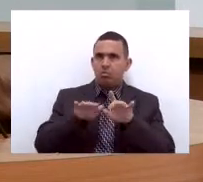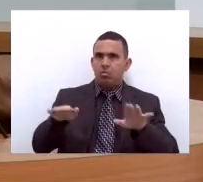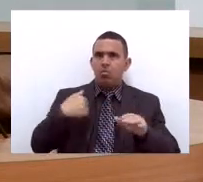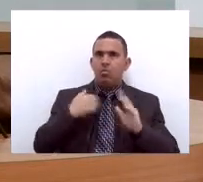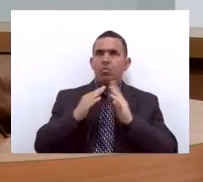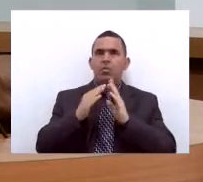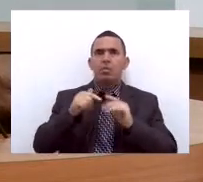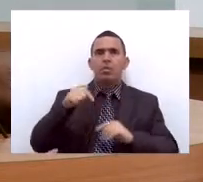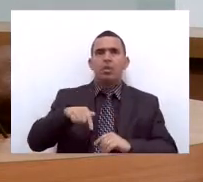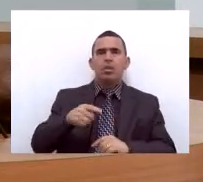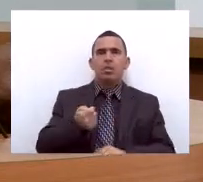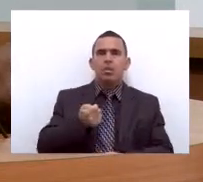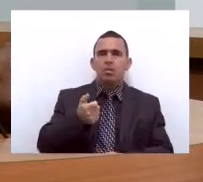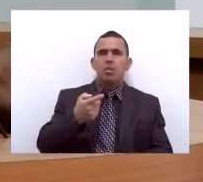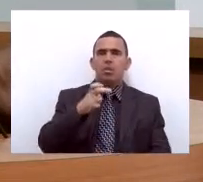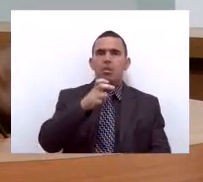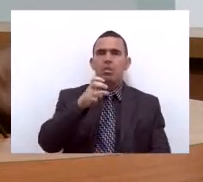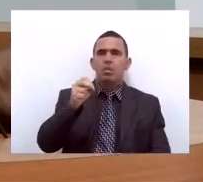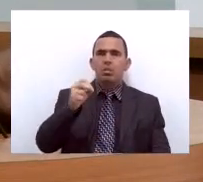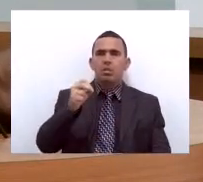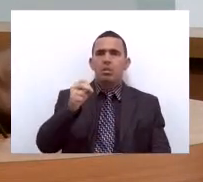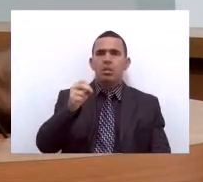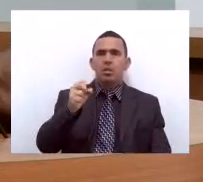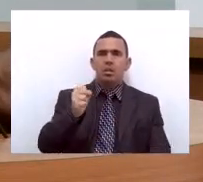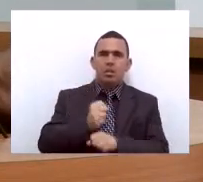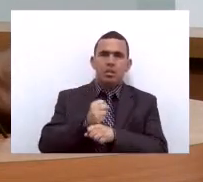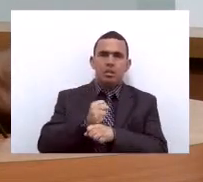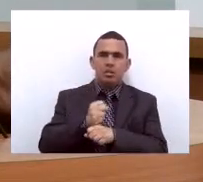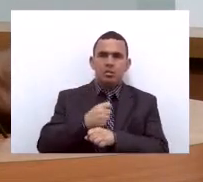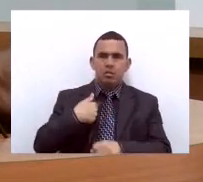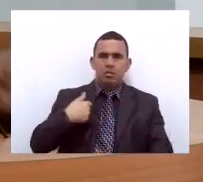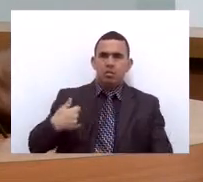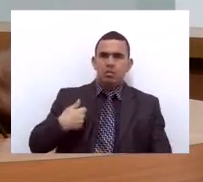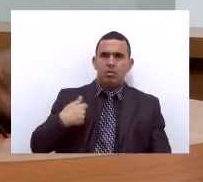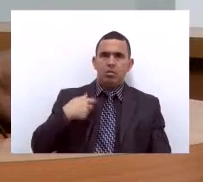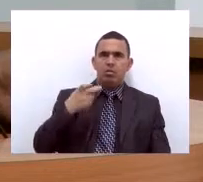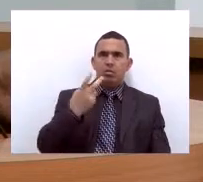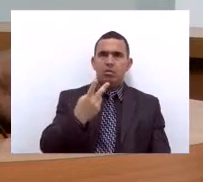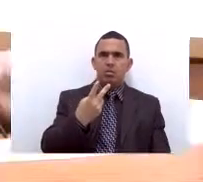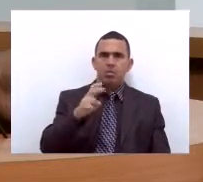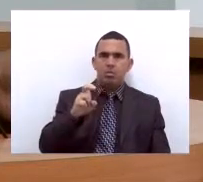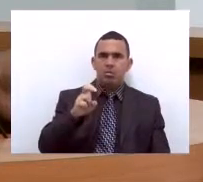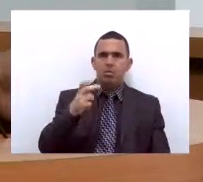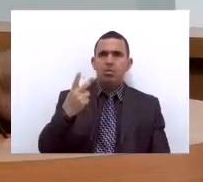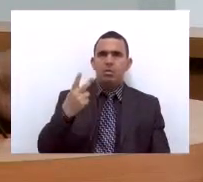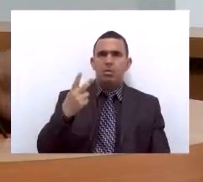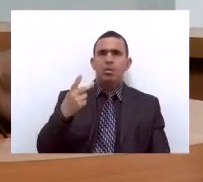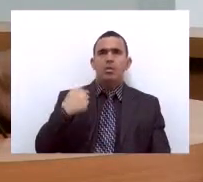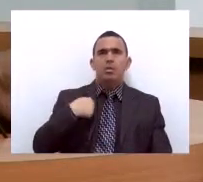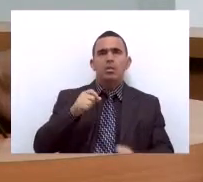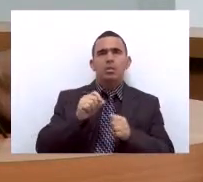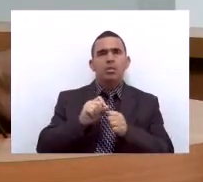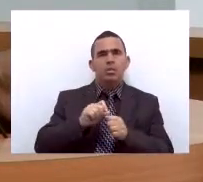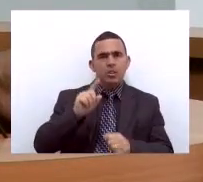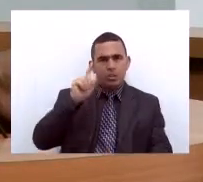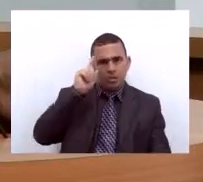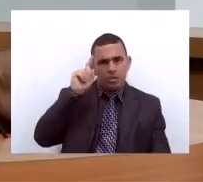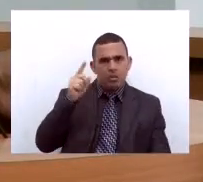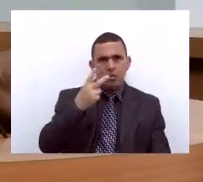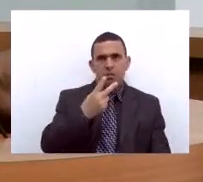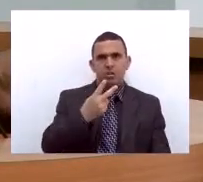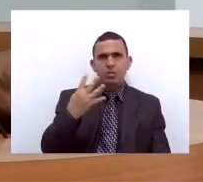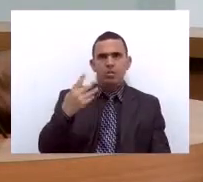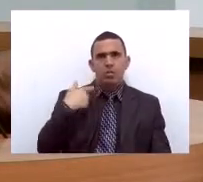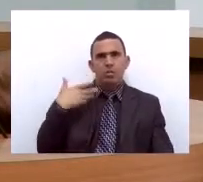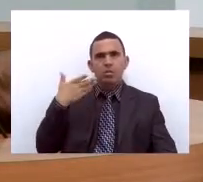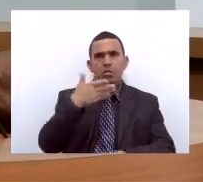anos, com 52 anos de idade, dia 24 agora, eu fiz questão de Ribeirão